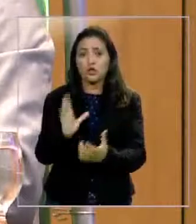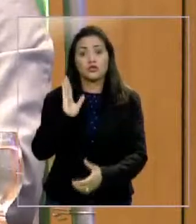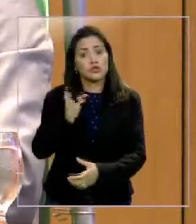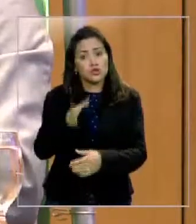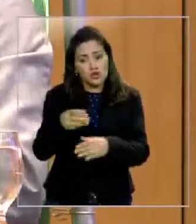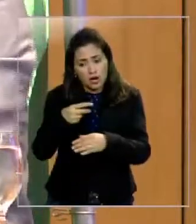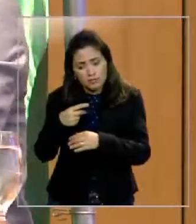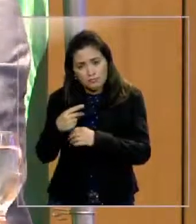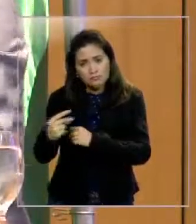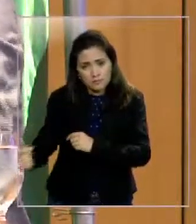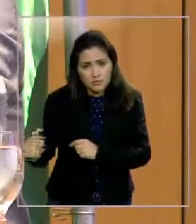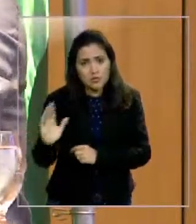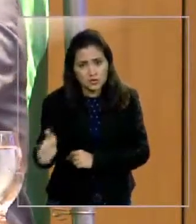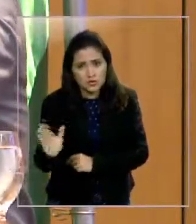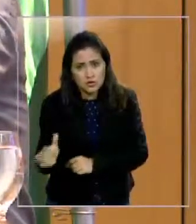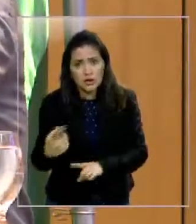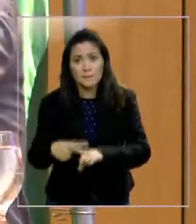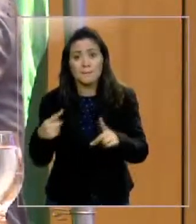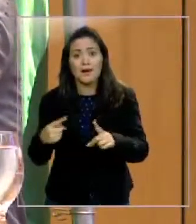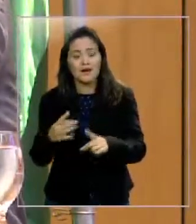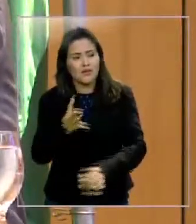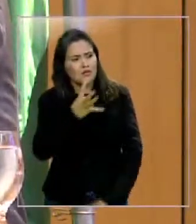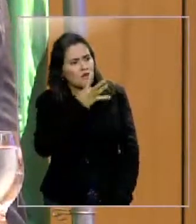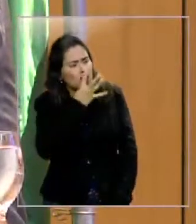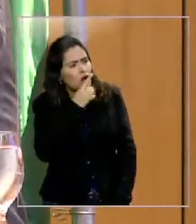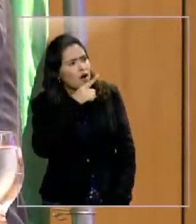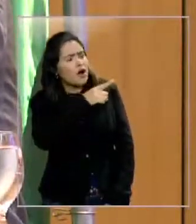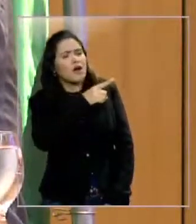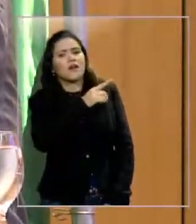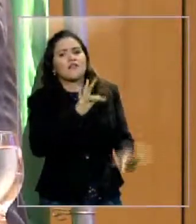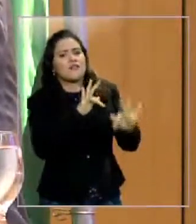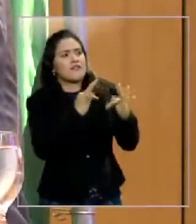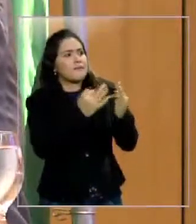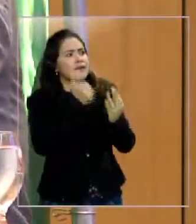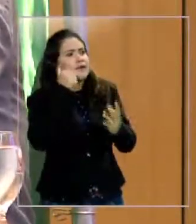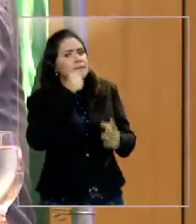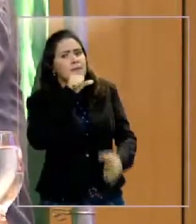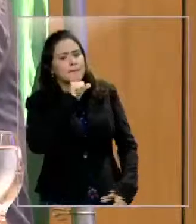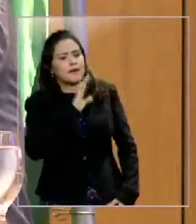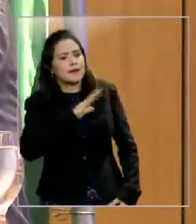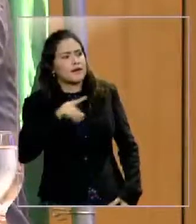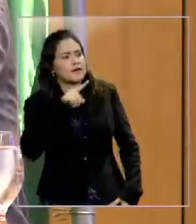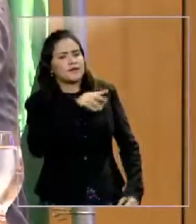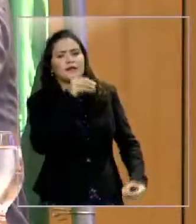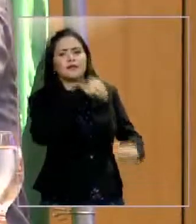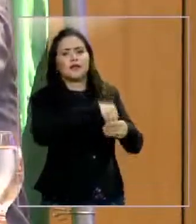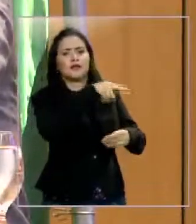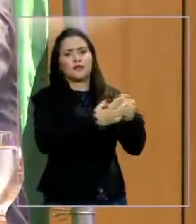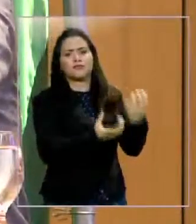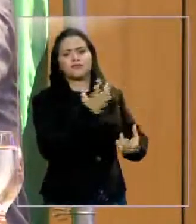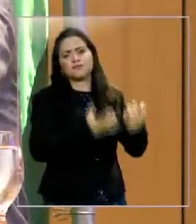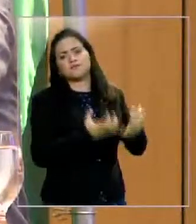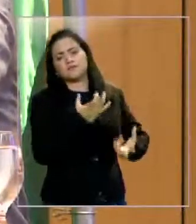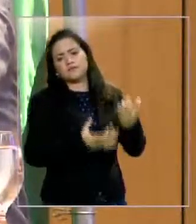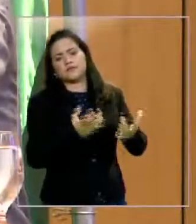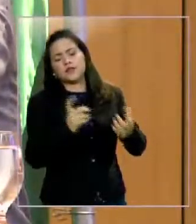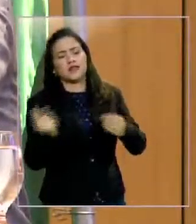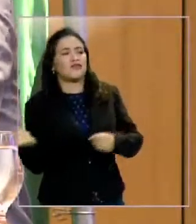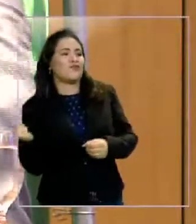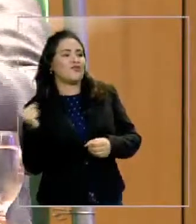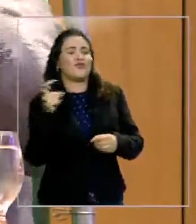ônibus e voltou para socorrer uma família, voltou para socorrer uma mãe, as crianças, e de forma maldosa,